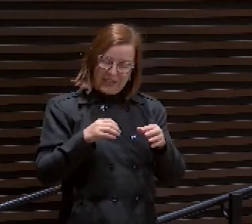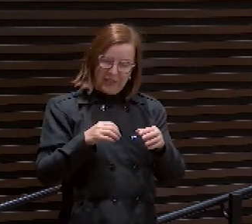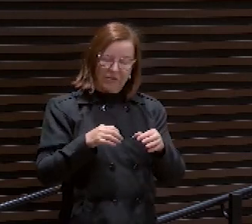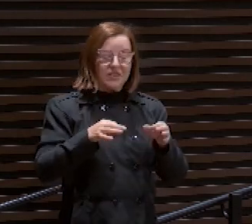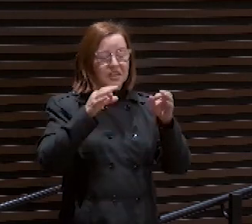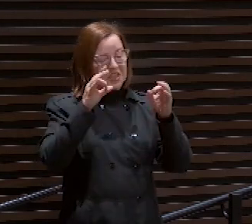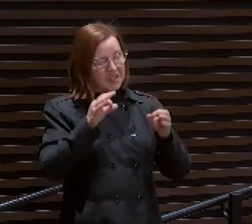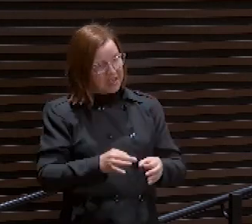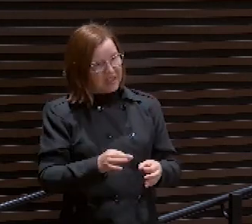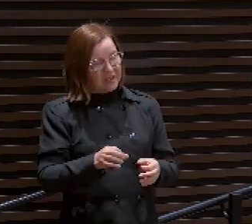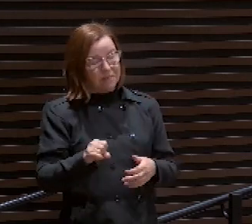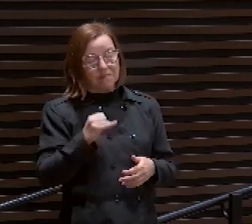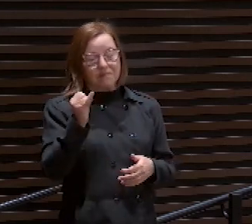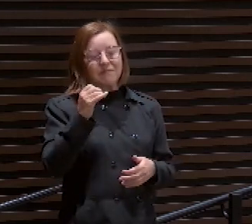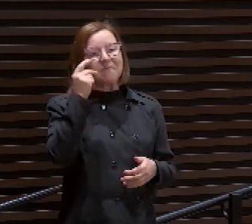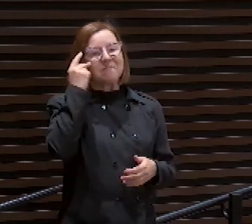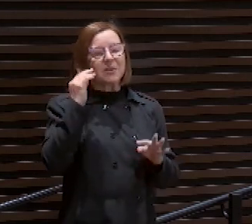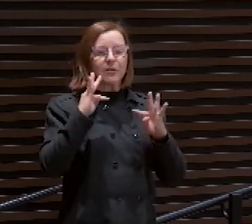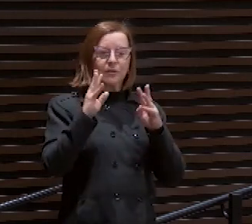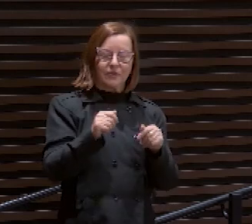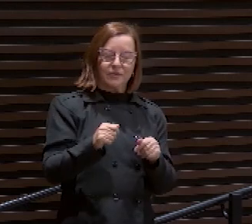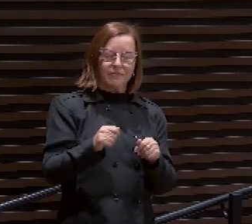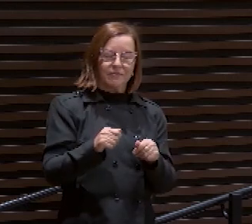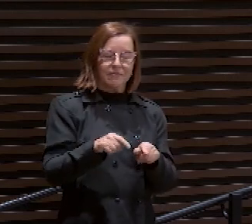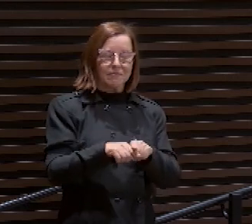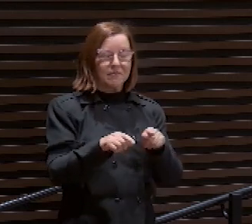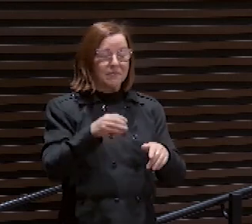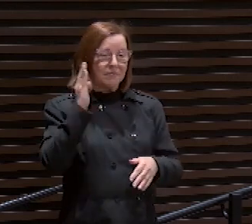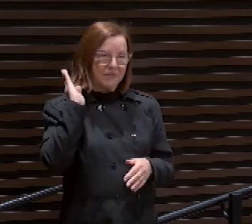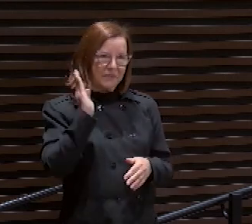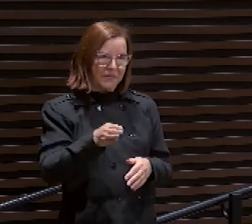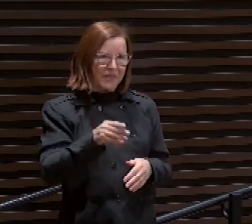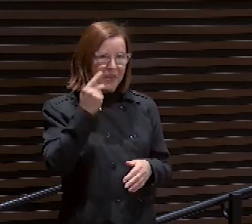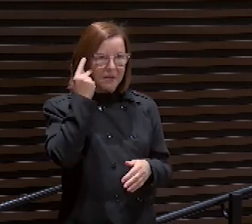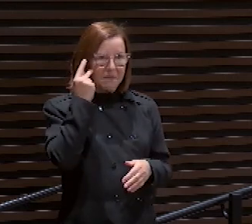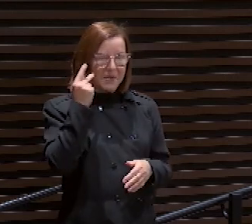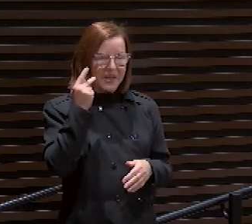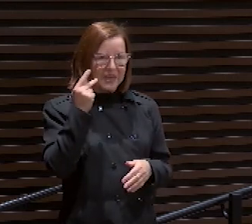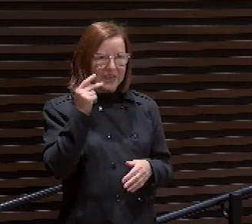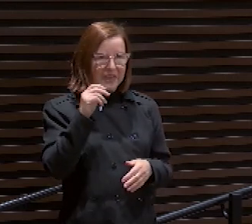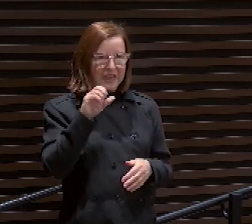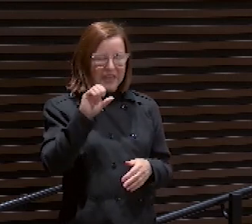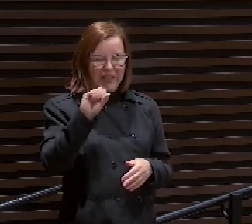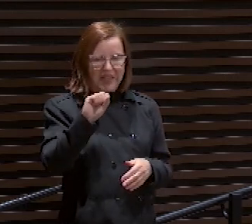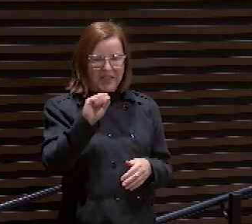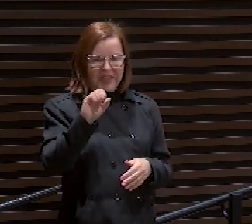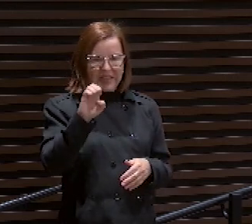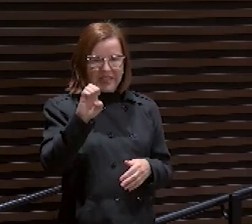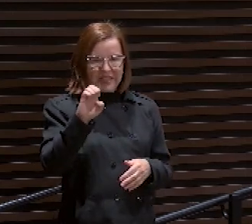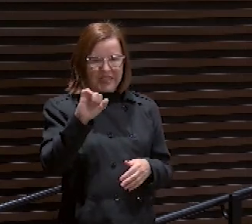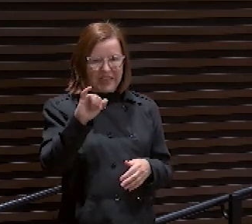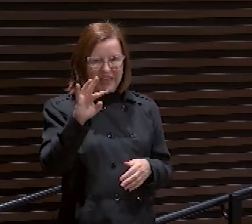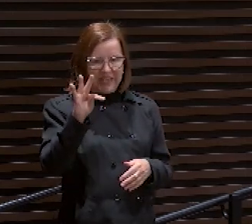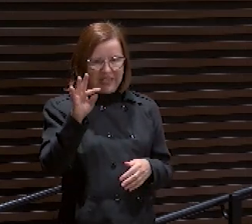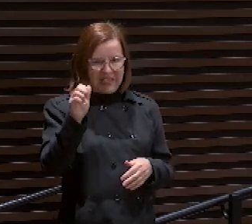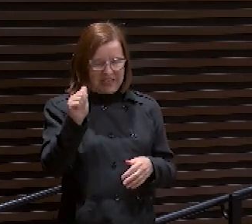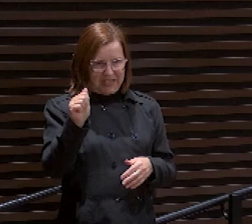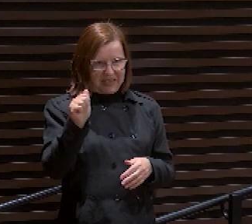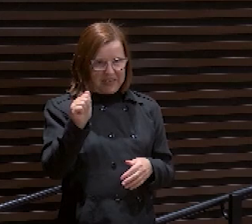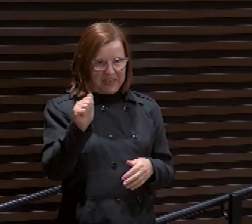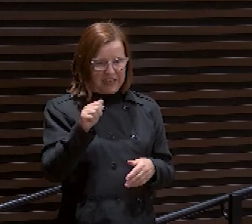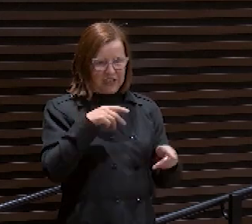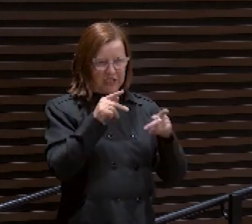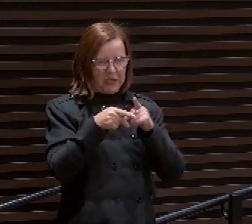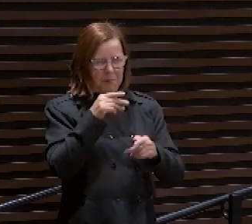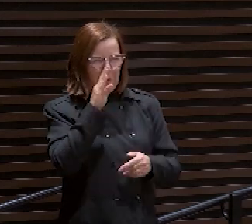todos. Mas, especificamente, para seitas dos hipócritas religiosos,